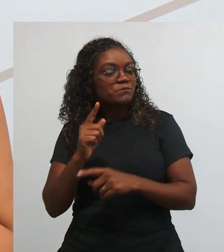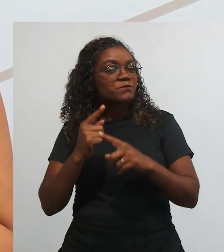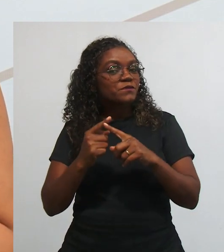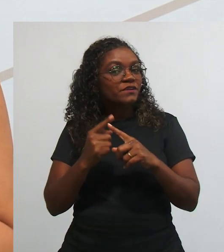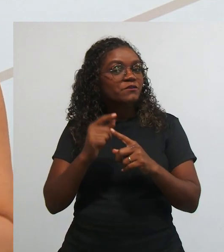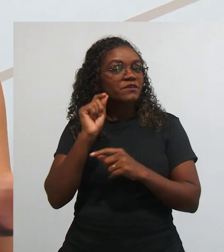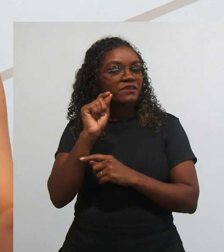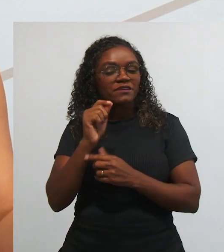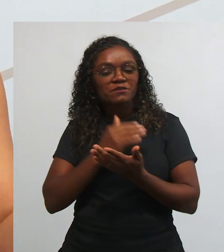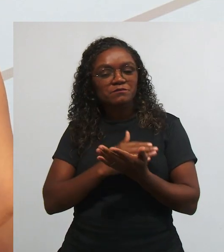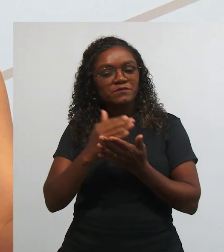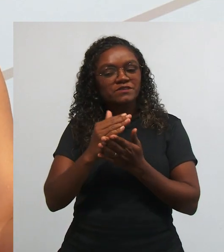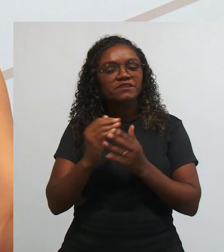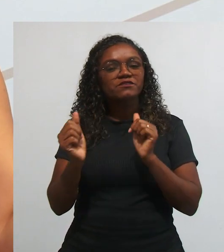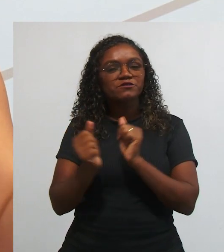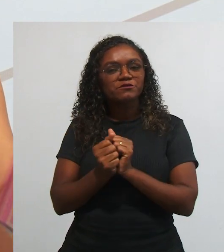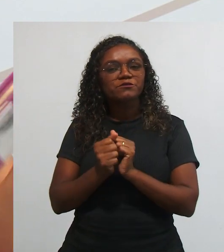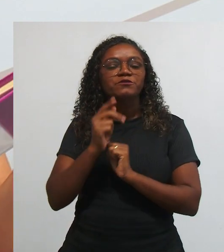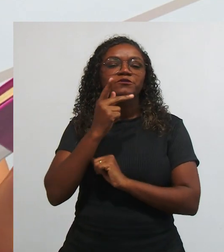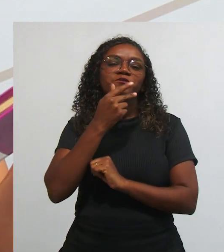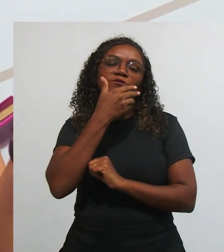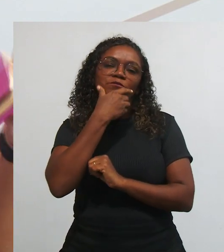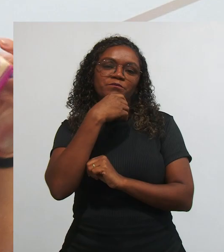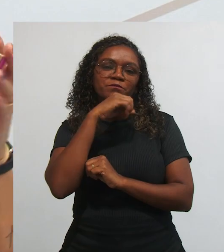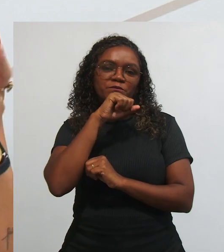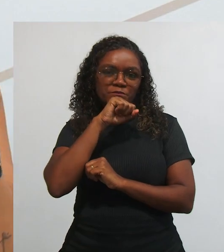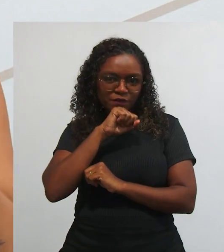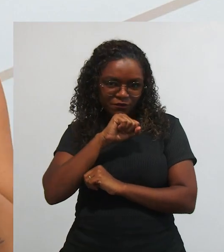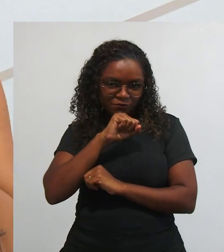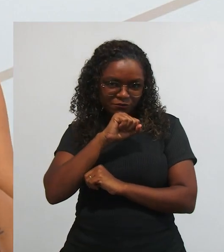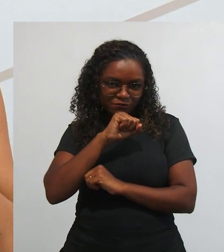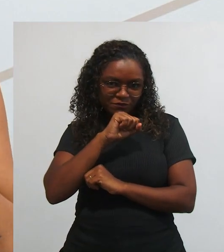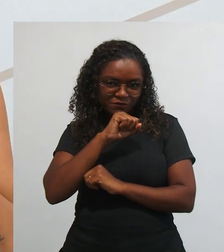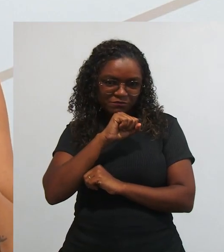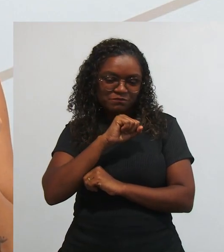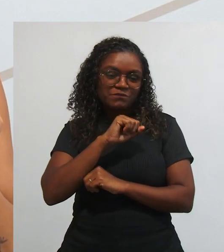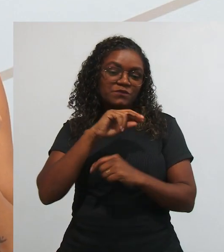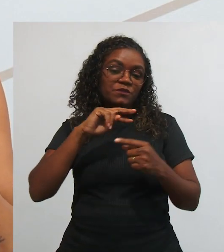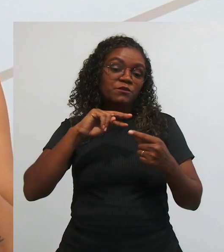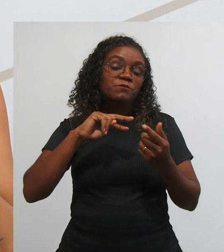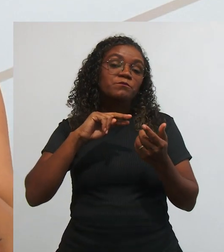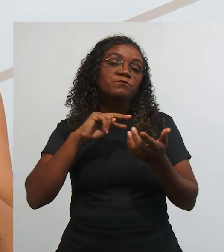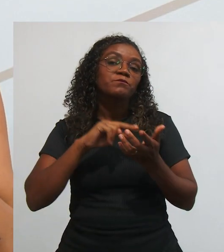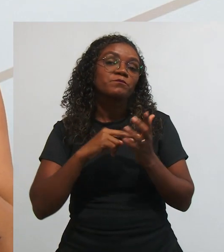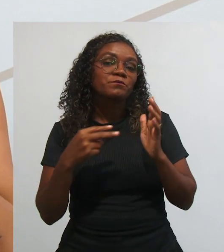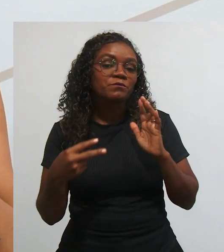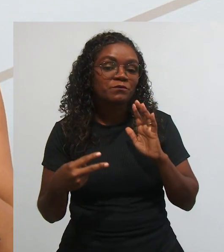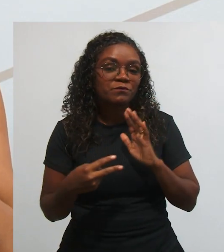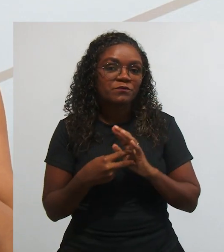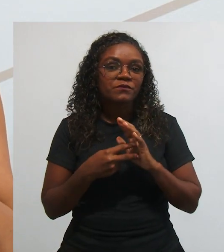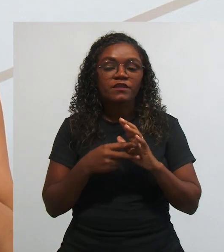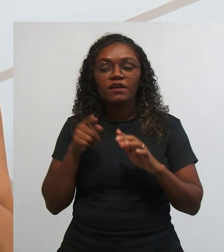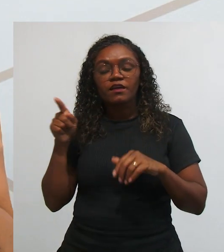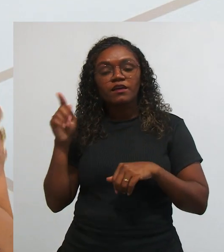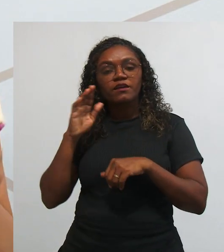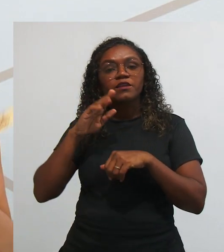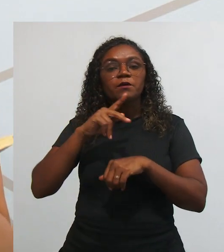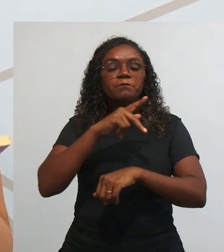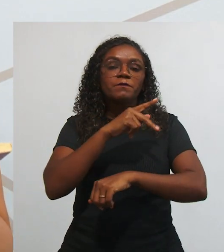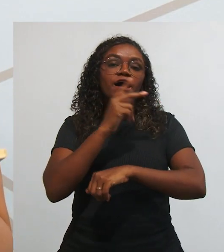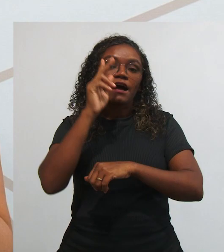ele. Claro, Paulo Freire, nosso livro inspirador, que é Pedagogia da